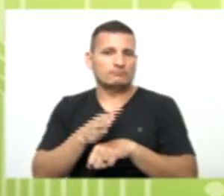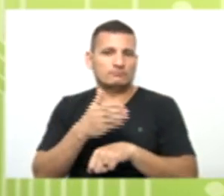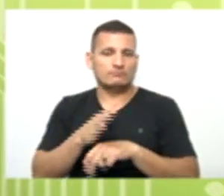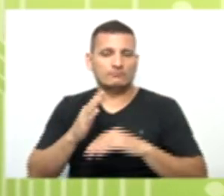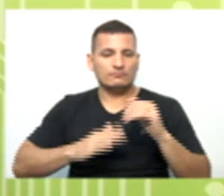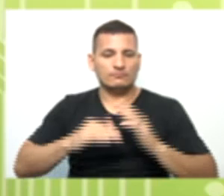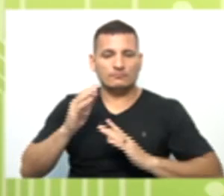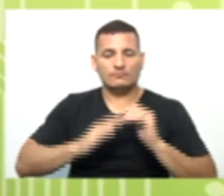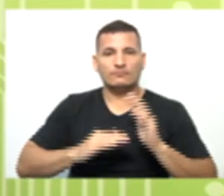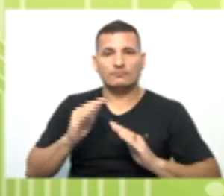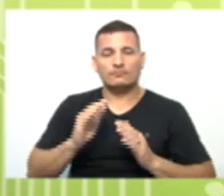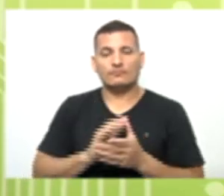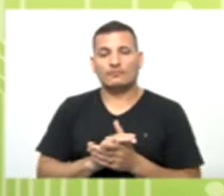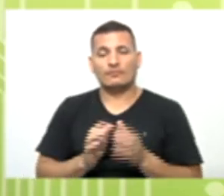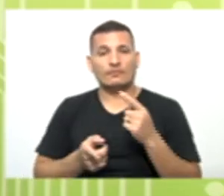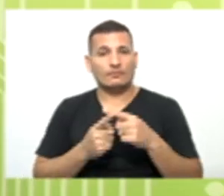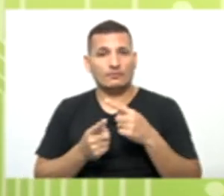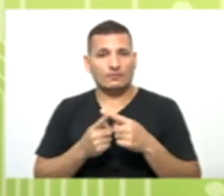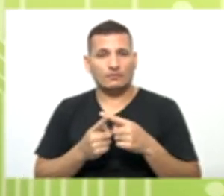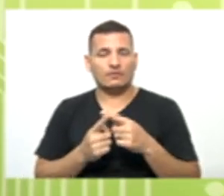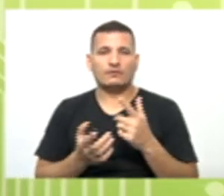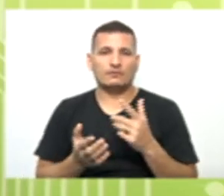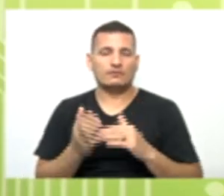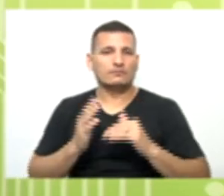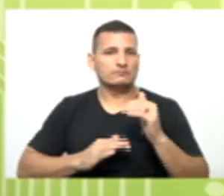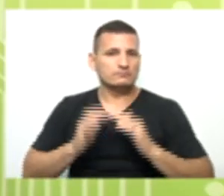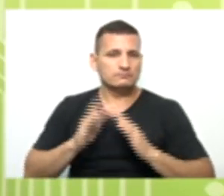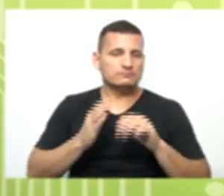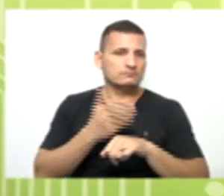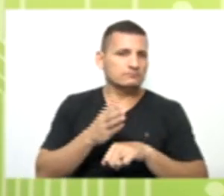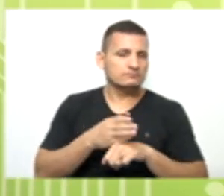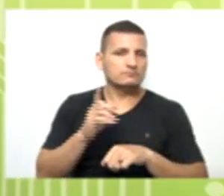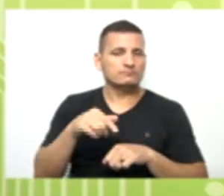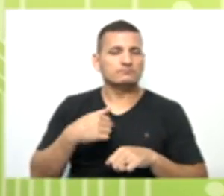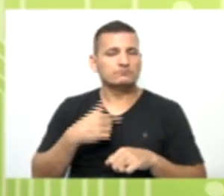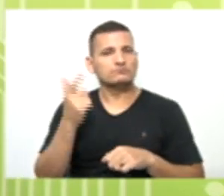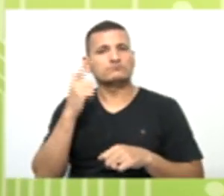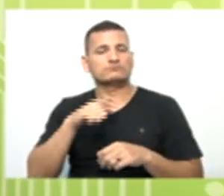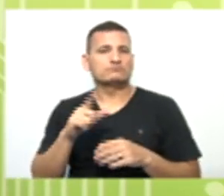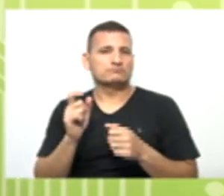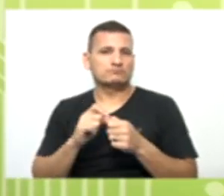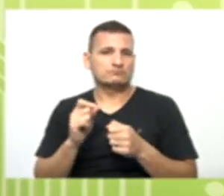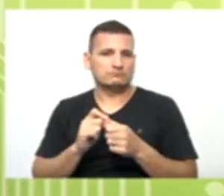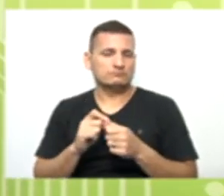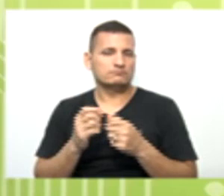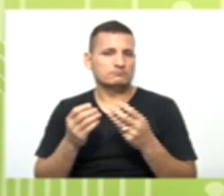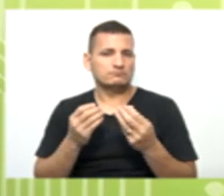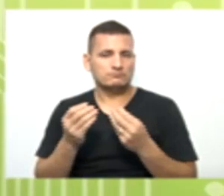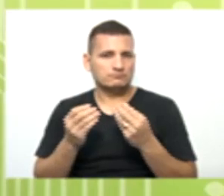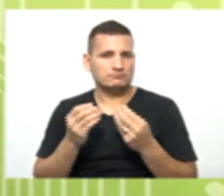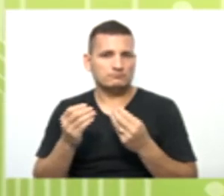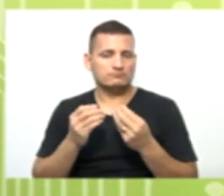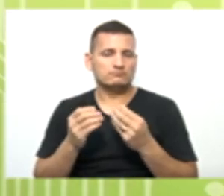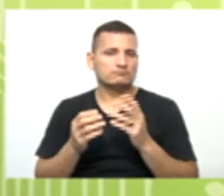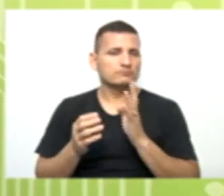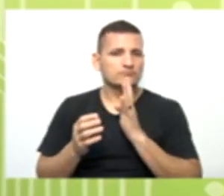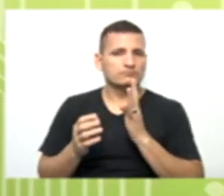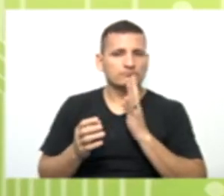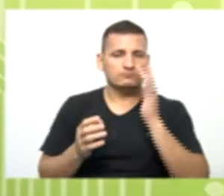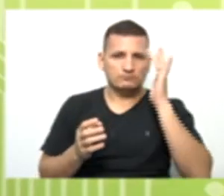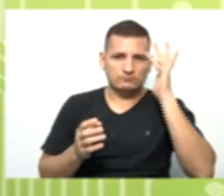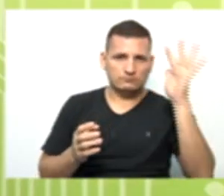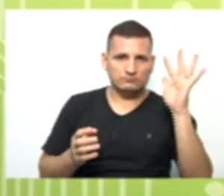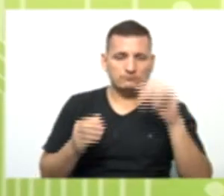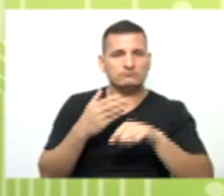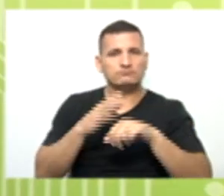profissional. Por quê? Porque a prática profissional é aquela onde eu consigo realizar por meio de todo aquele conjunto de